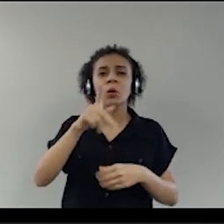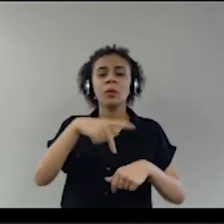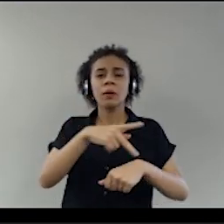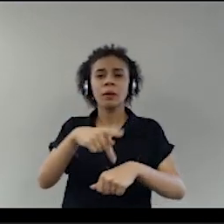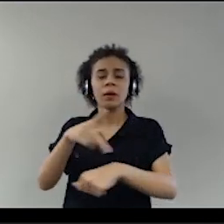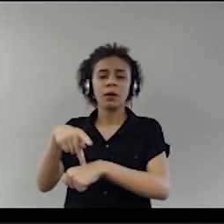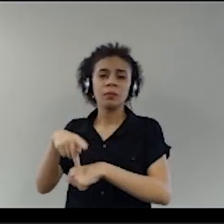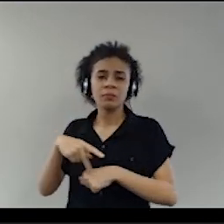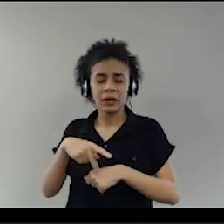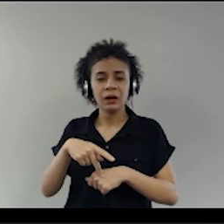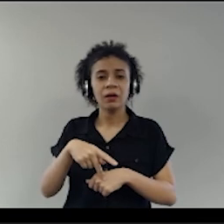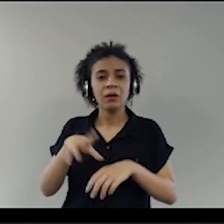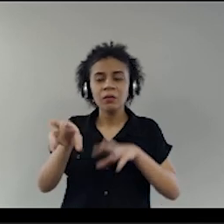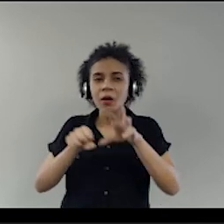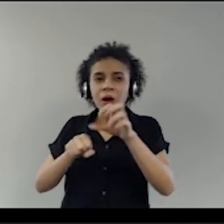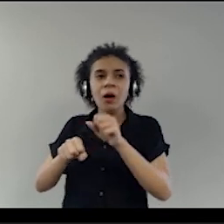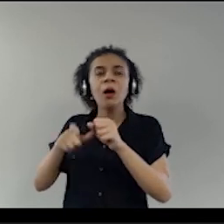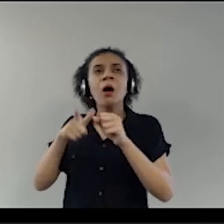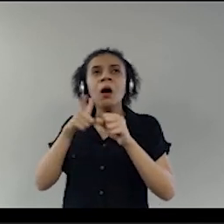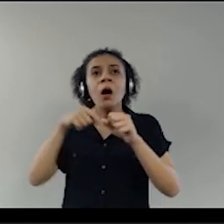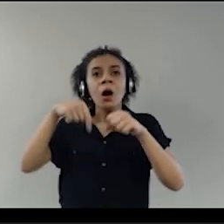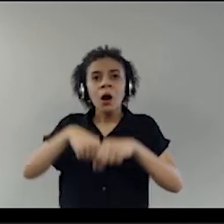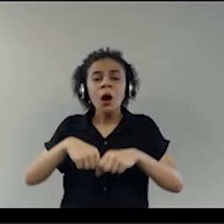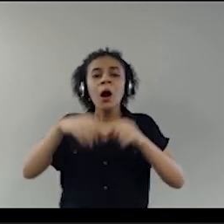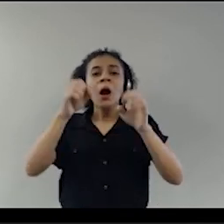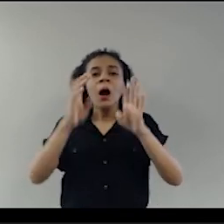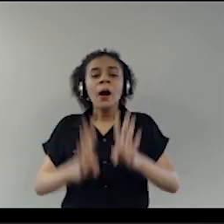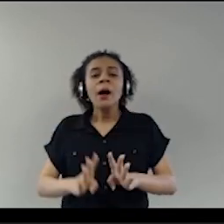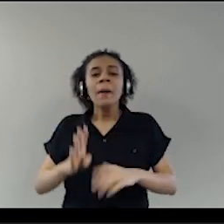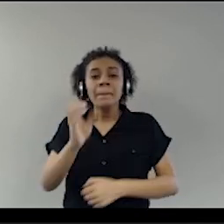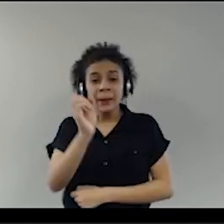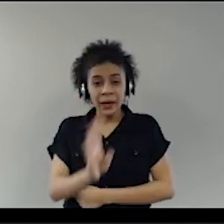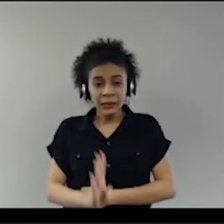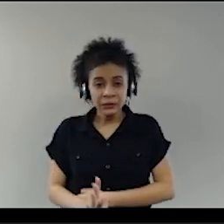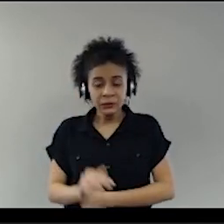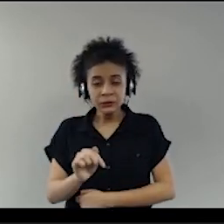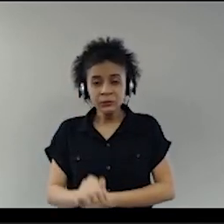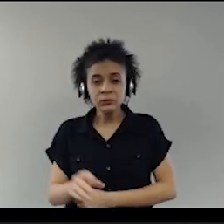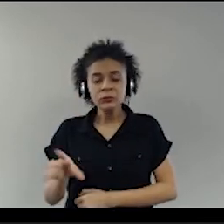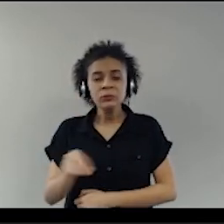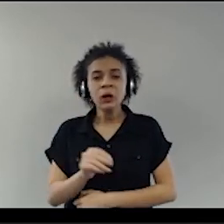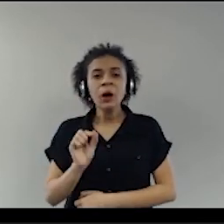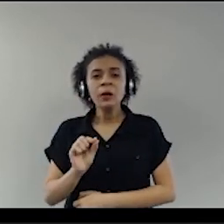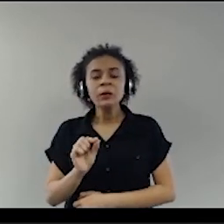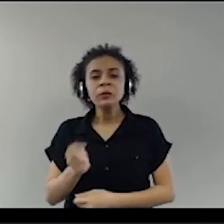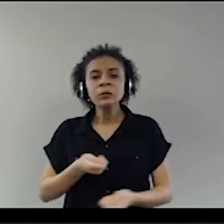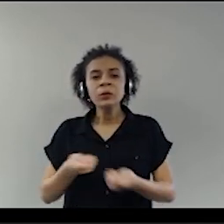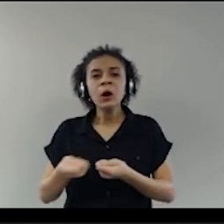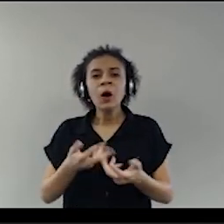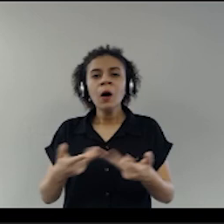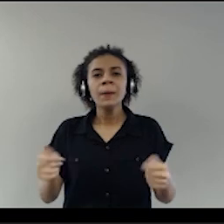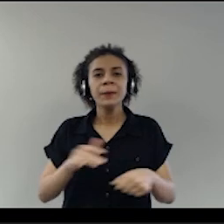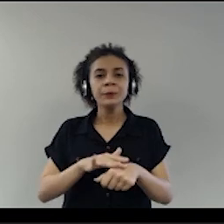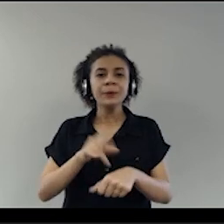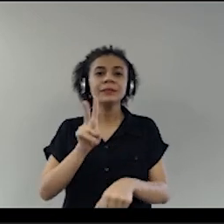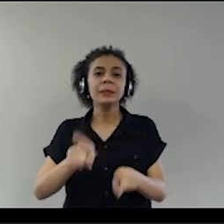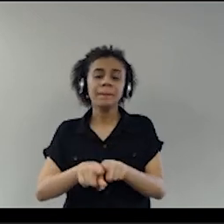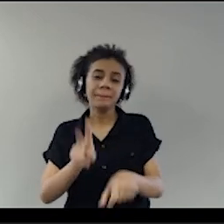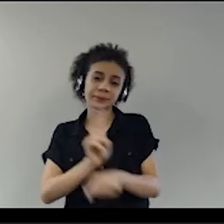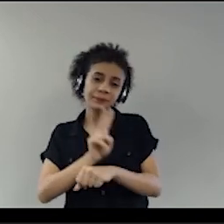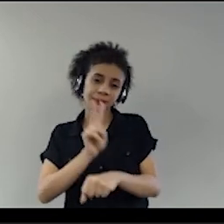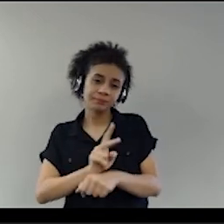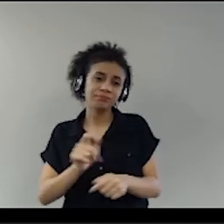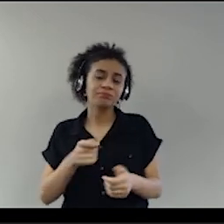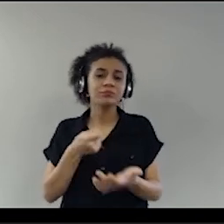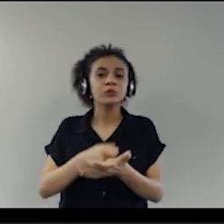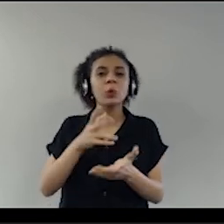países e precisamos, talvez, estabelecer no Brasil os brasileiros de prevenção e controle de doenças. A exemplo do que existe